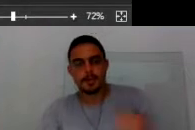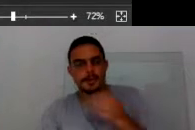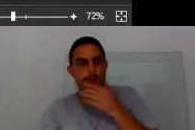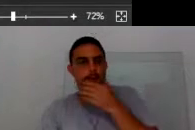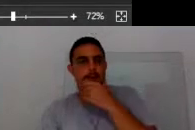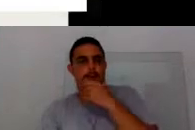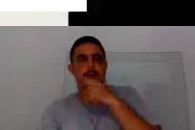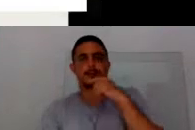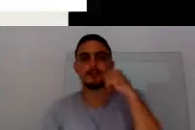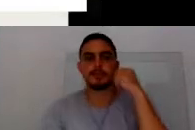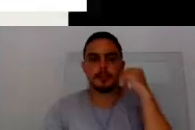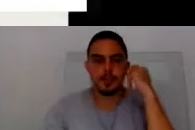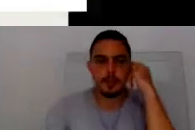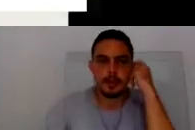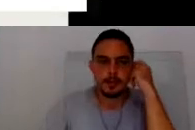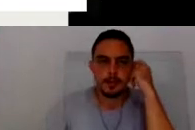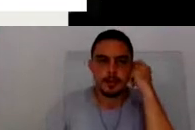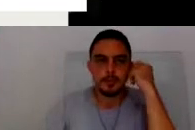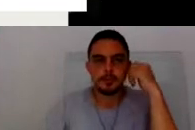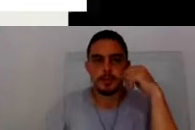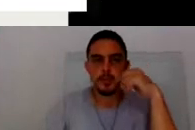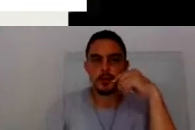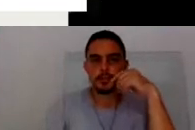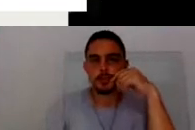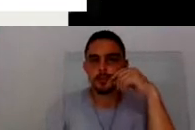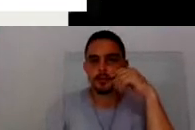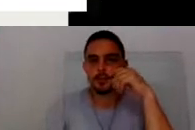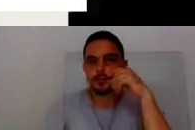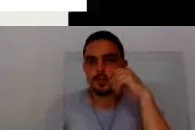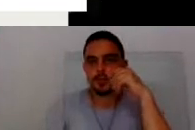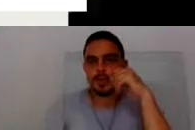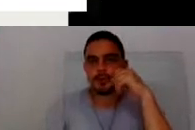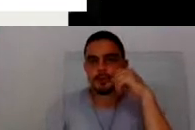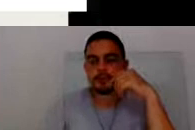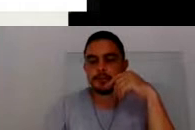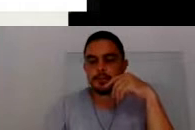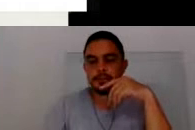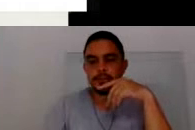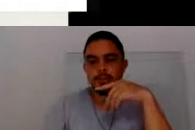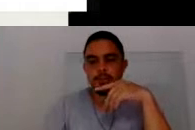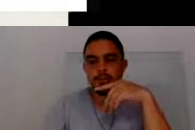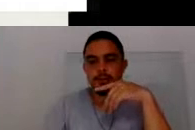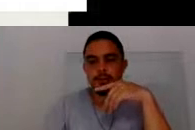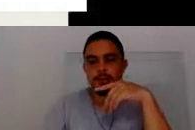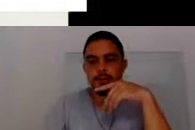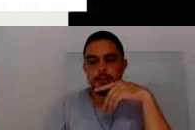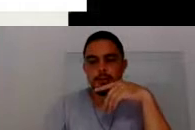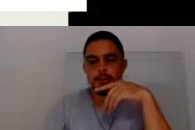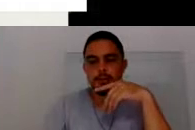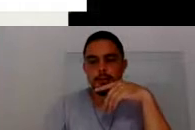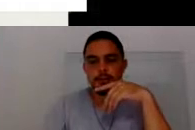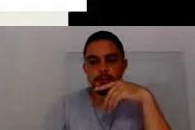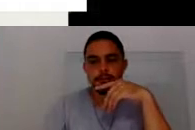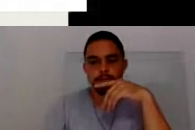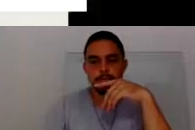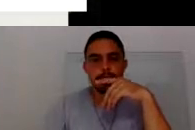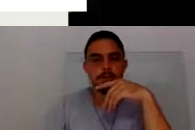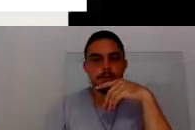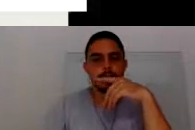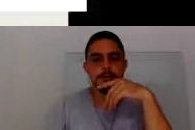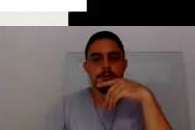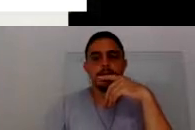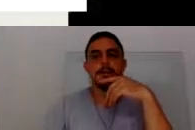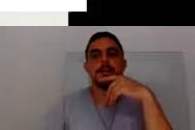Vocês conseguem ver a questão aí, certo? Um profissional está conduzindo um experimento. Sim, de boa.